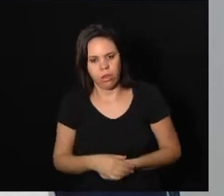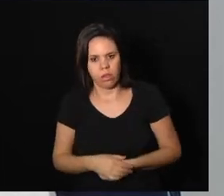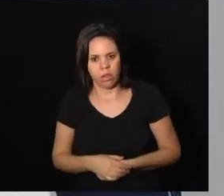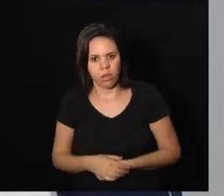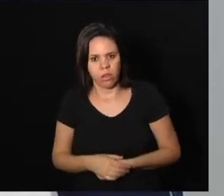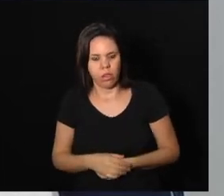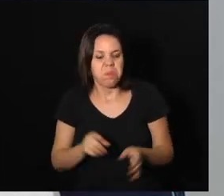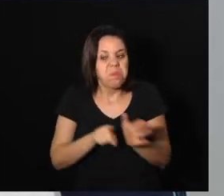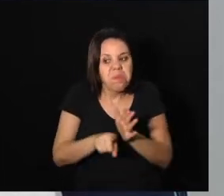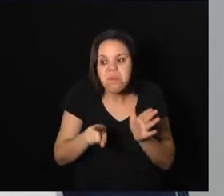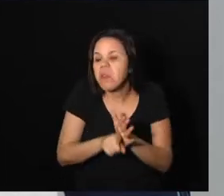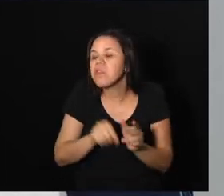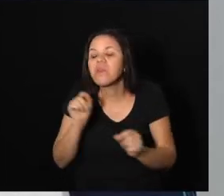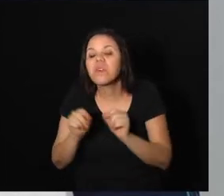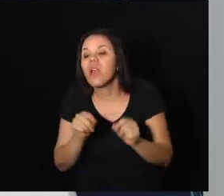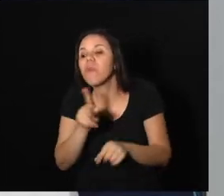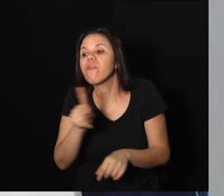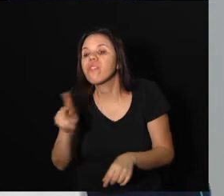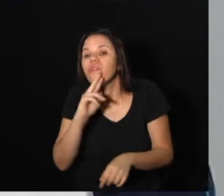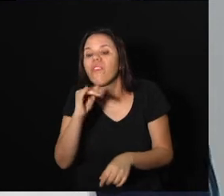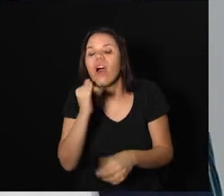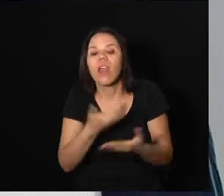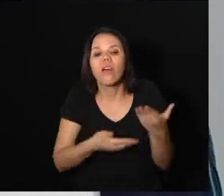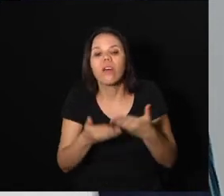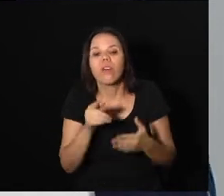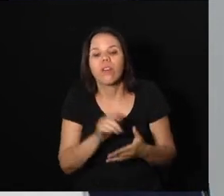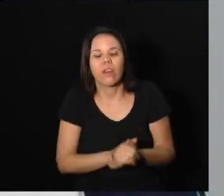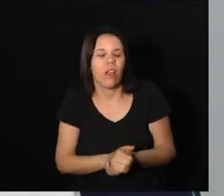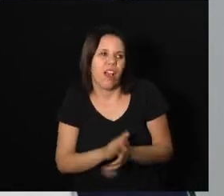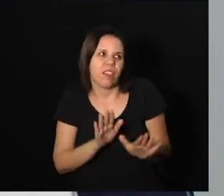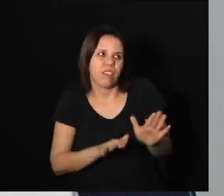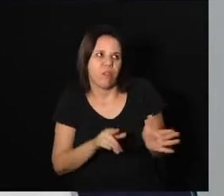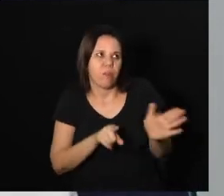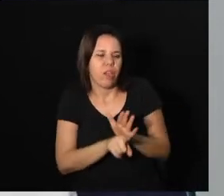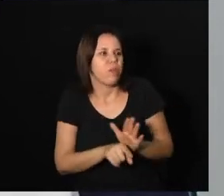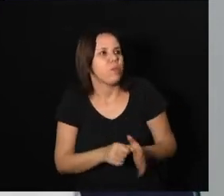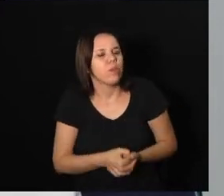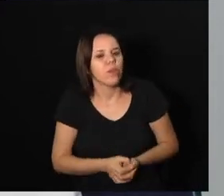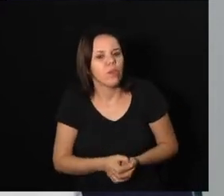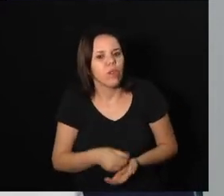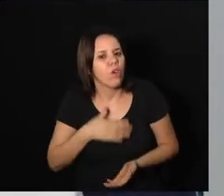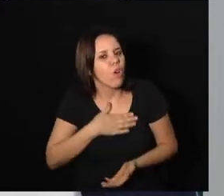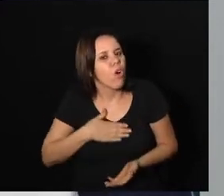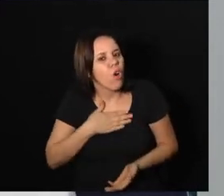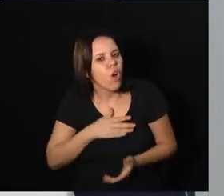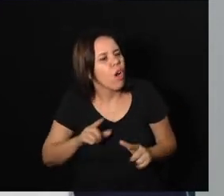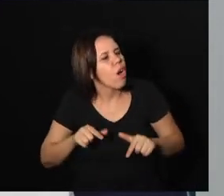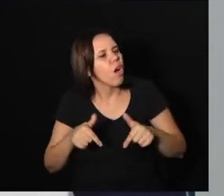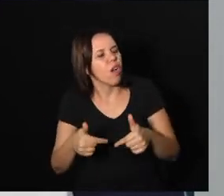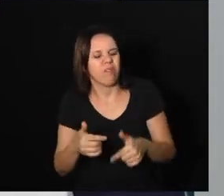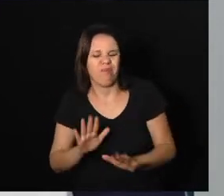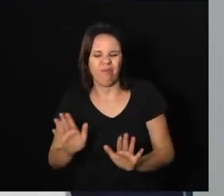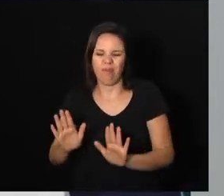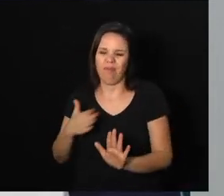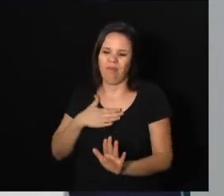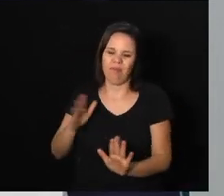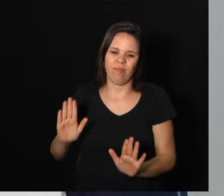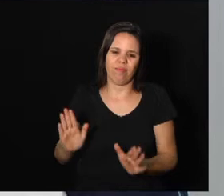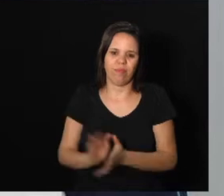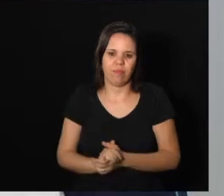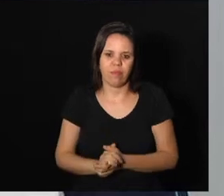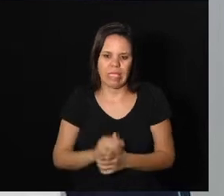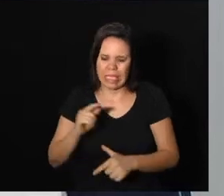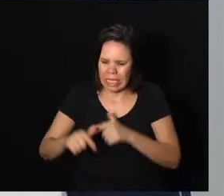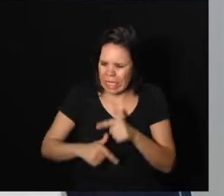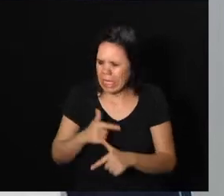que você fica perguntando? O que eles ficam falando? Eu pergunto assim pra eles se eles gostam de atuar e eles falam que não, porque eles